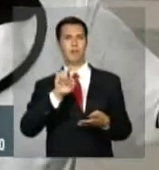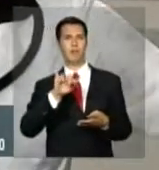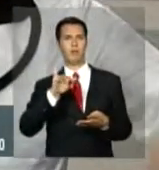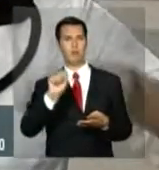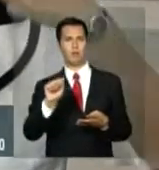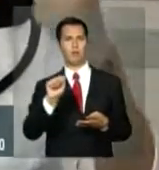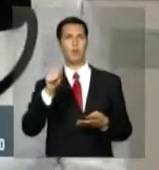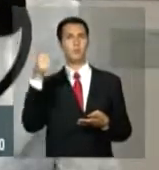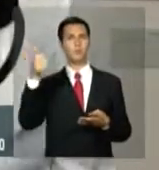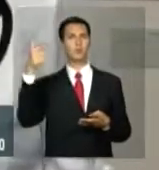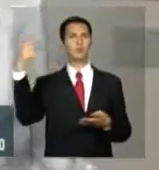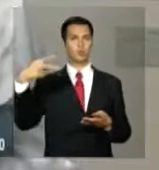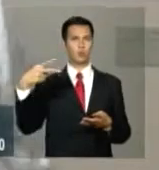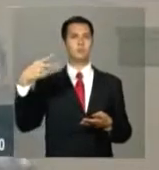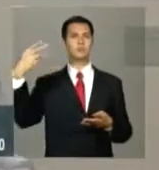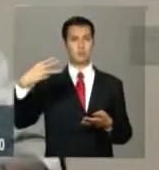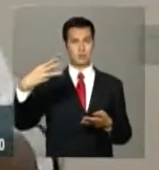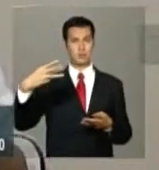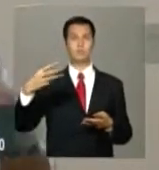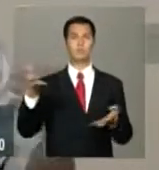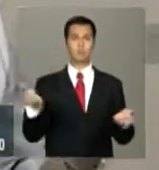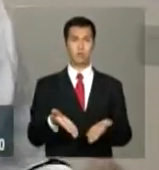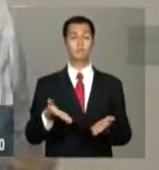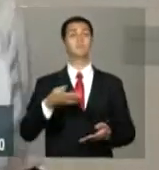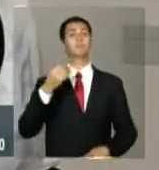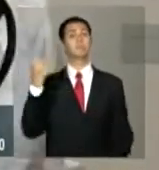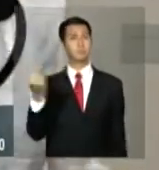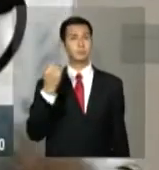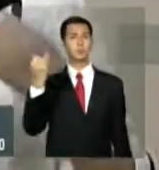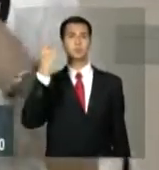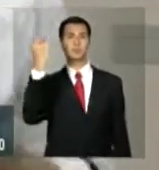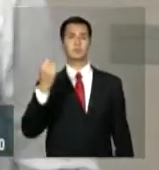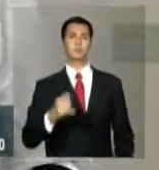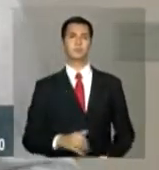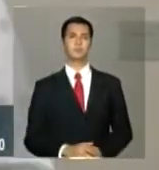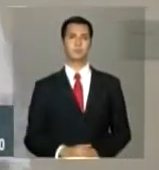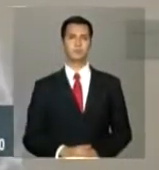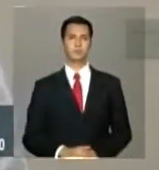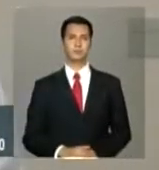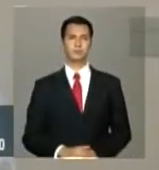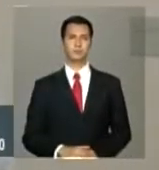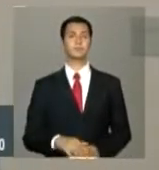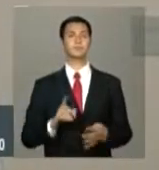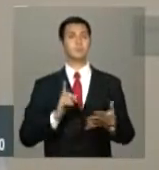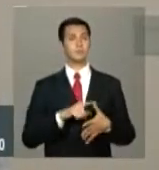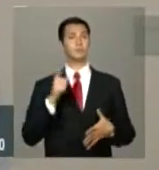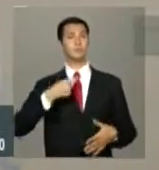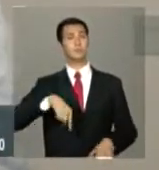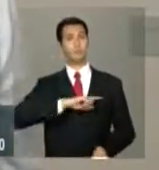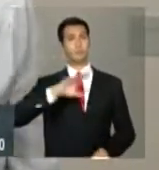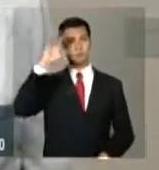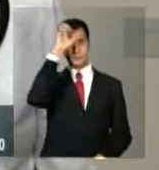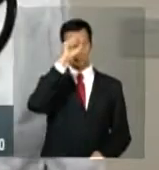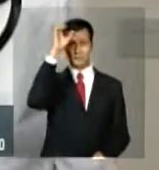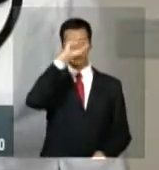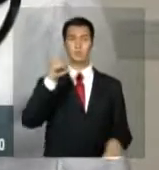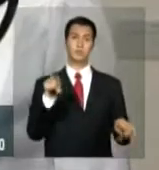Basileia 1, 2 e depois agora 3, são imprescindíveis. Aprendemos que é muito mais